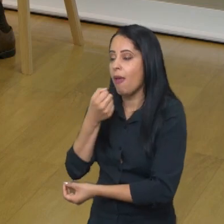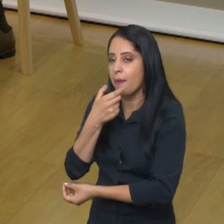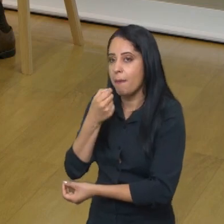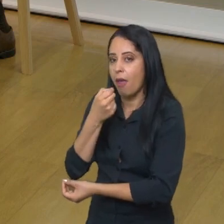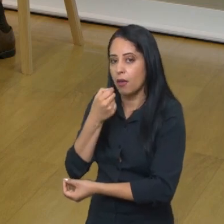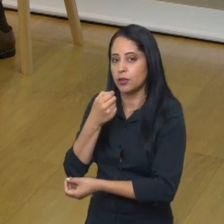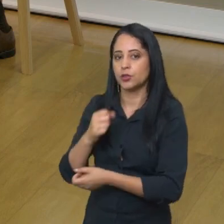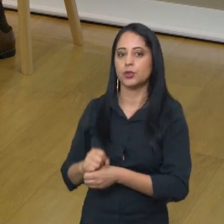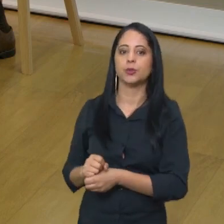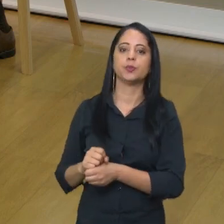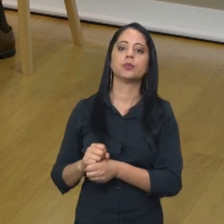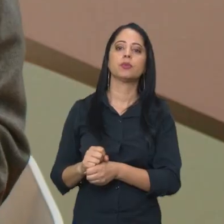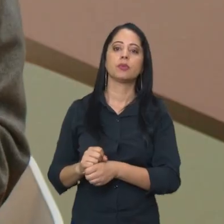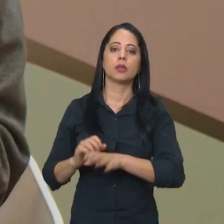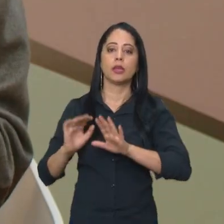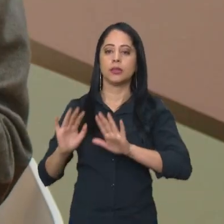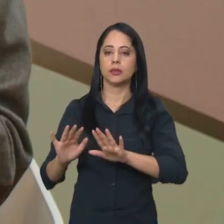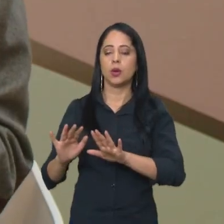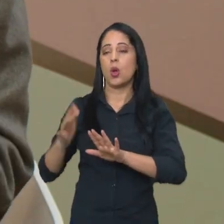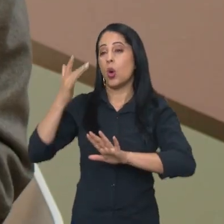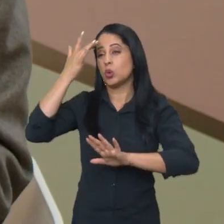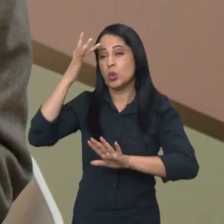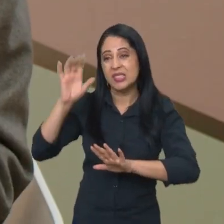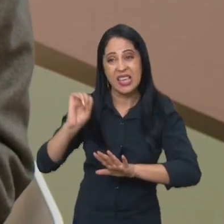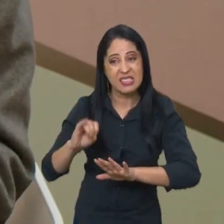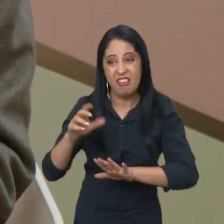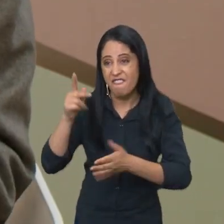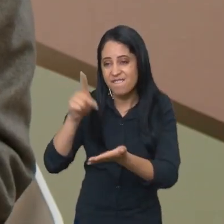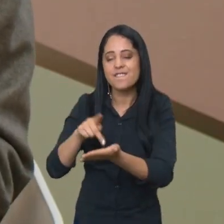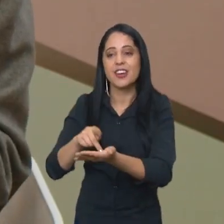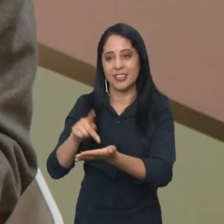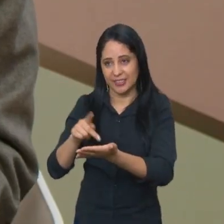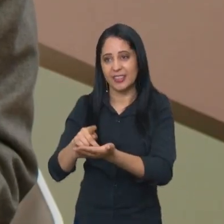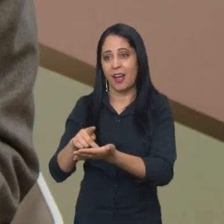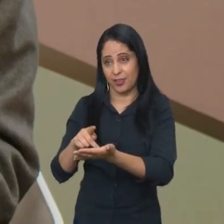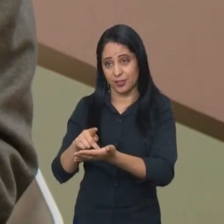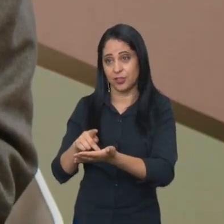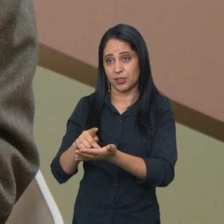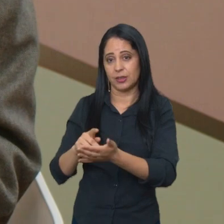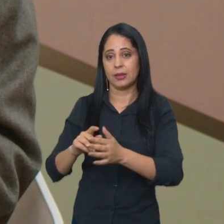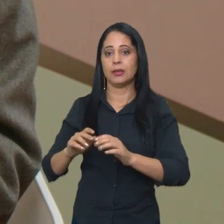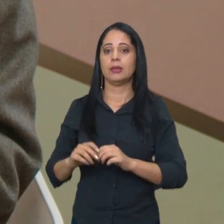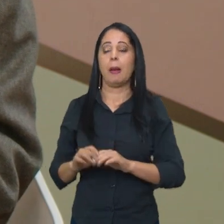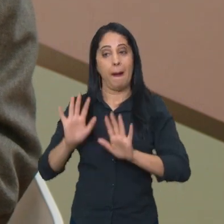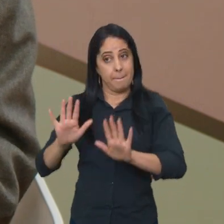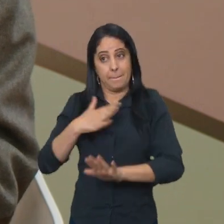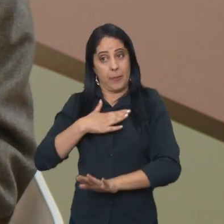acetilcolina. Aí a gente não sabe, na verdade, se essa teoria é a mais importante ou não.